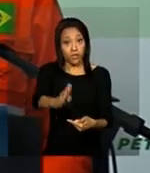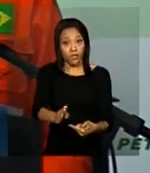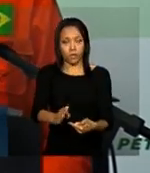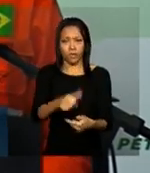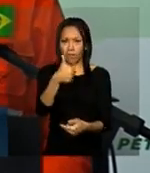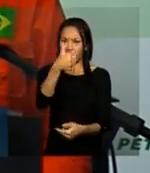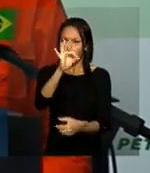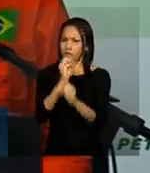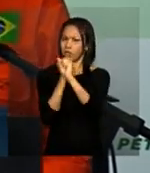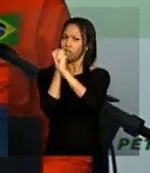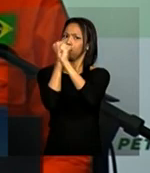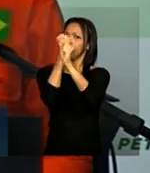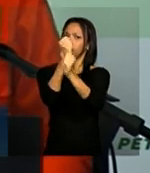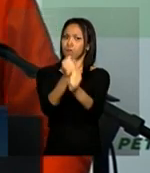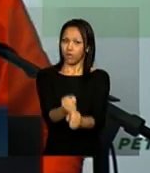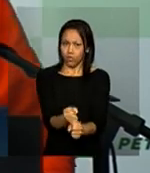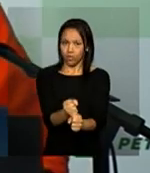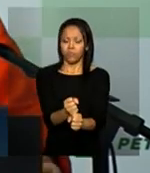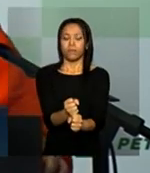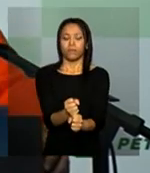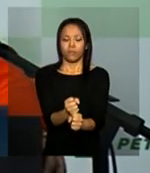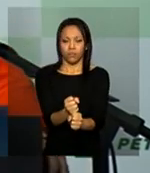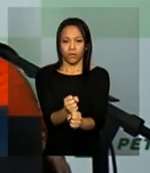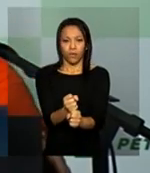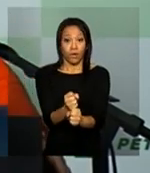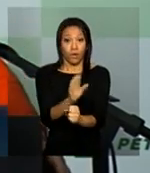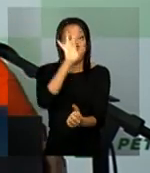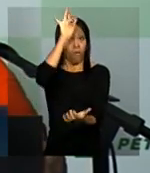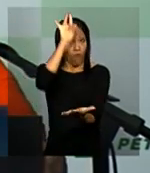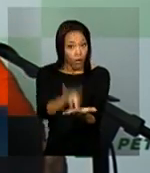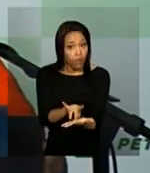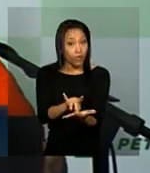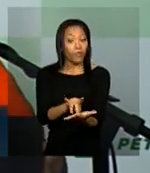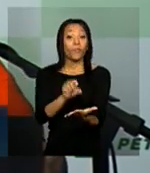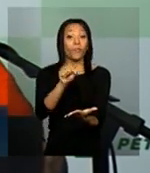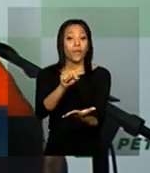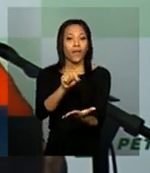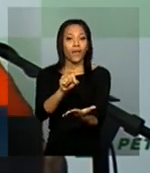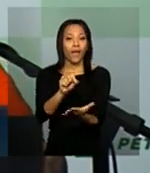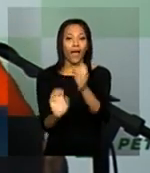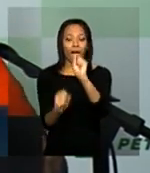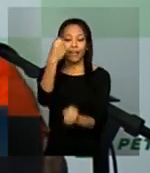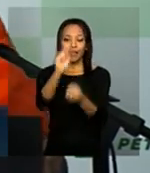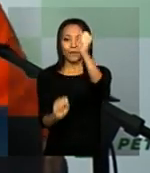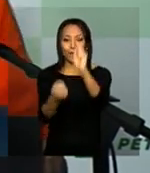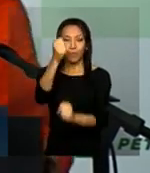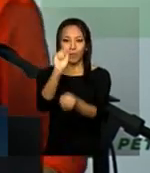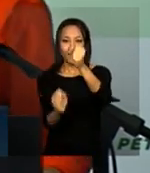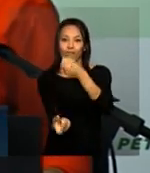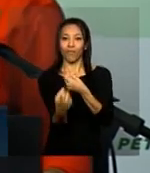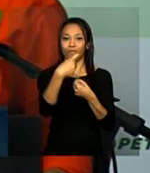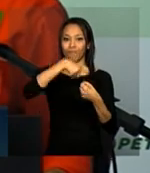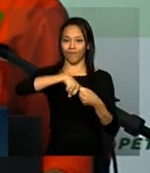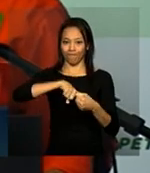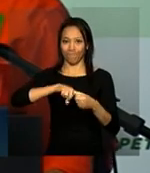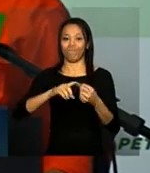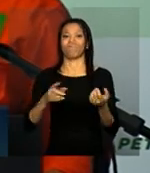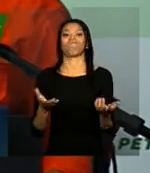10 anos depois disso, o fato é que a indústria renasceu. Hoje, ela